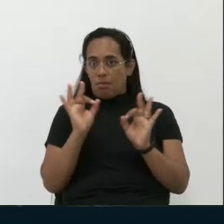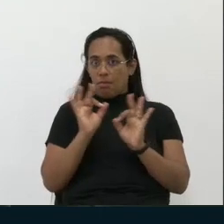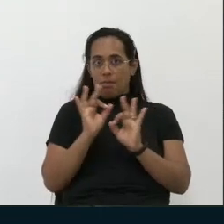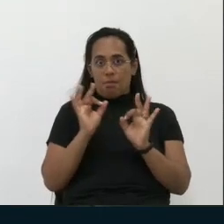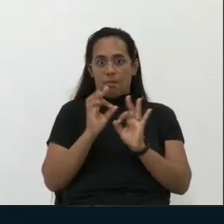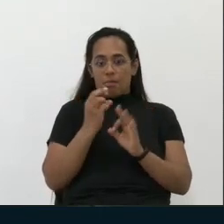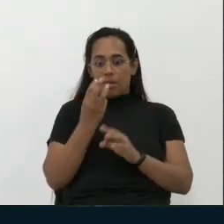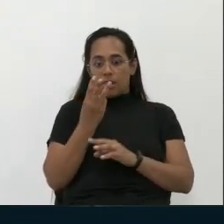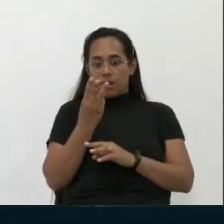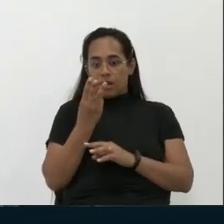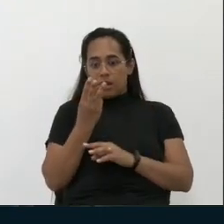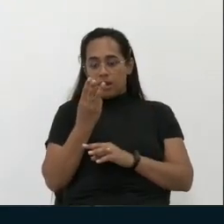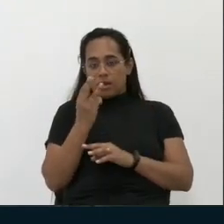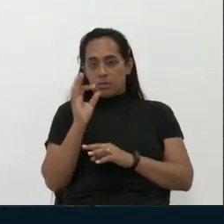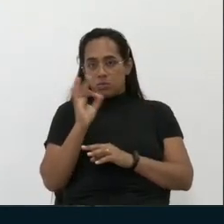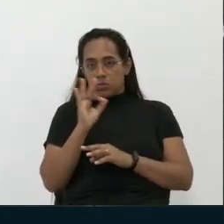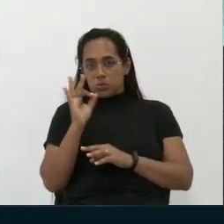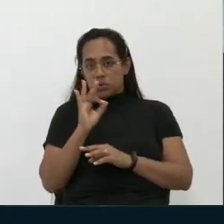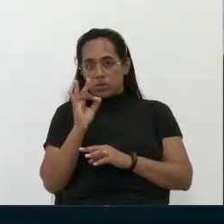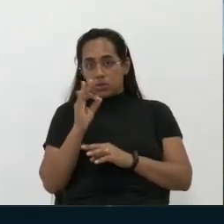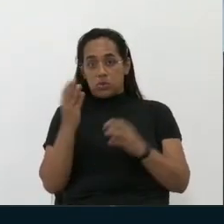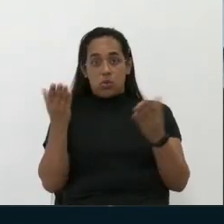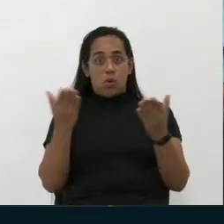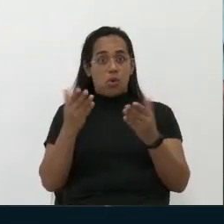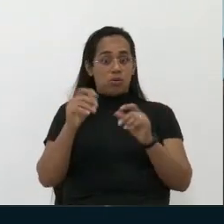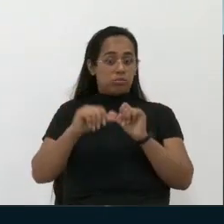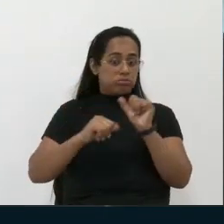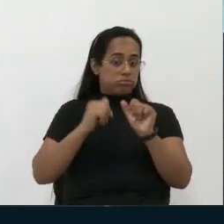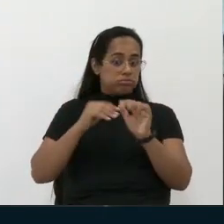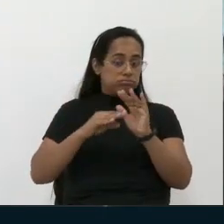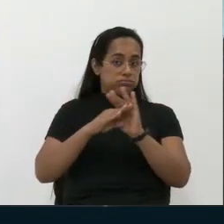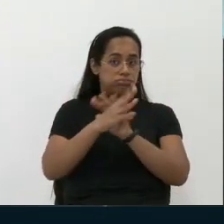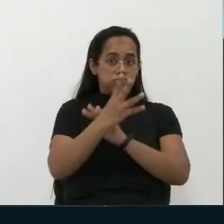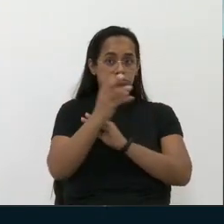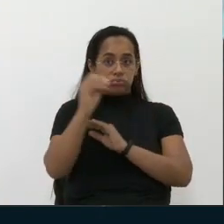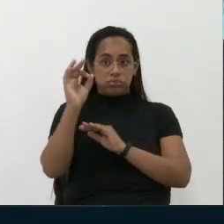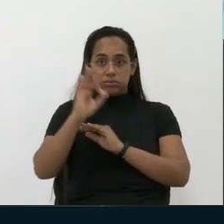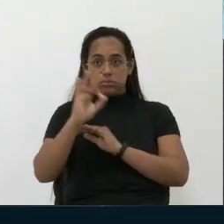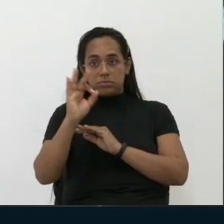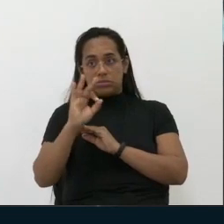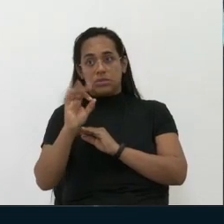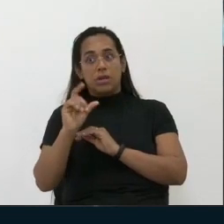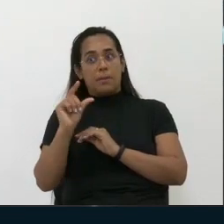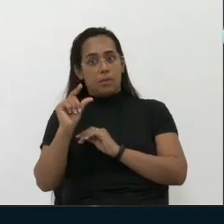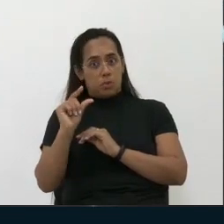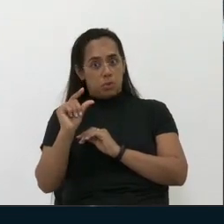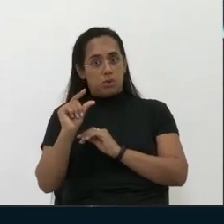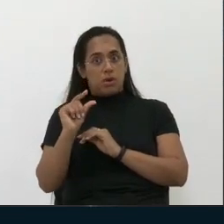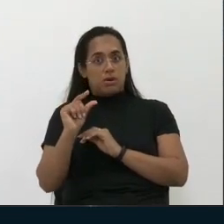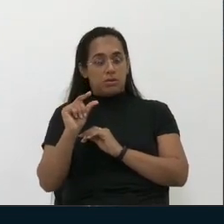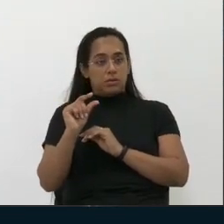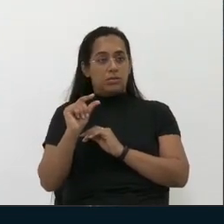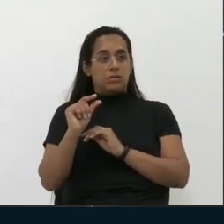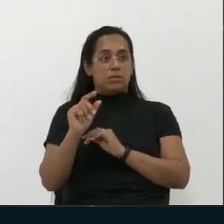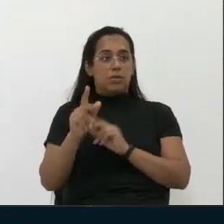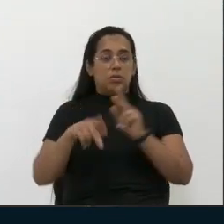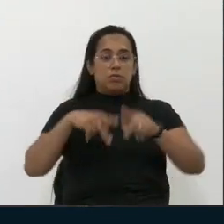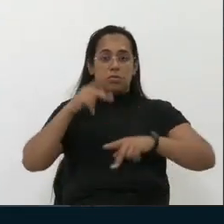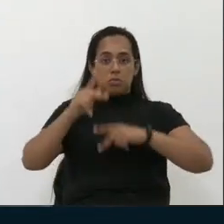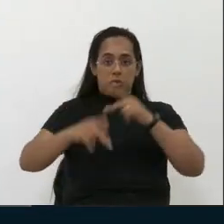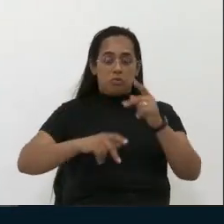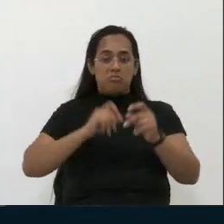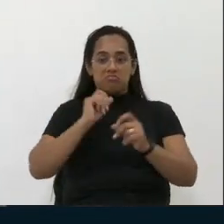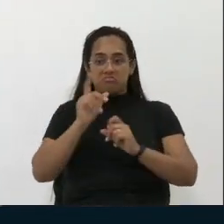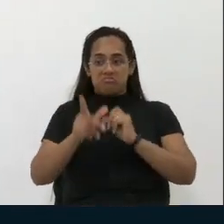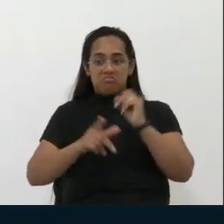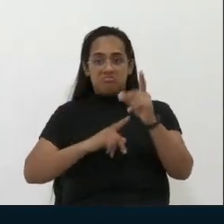nós temos em torno de 40%. E que é muito pouco ainda. E o povo também vai reclamar disso, porque é muito